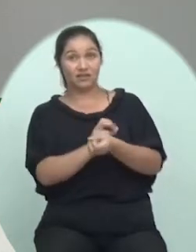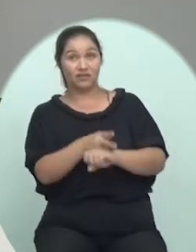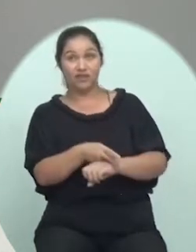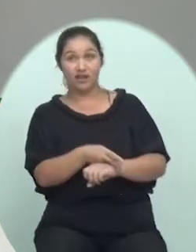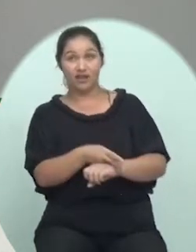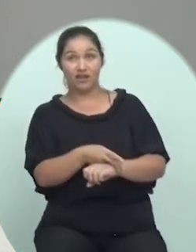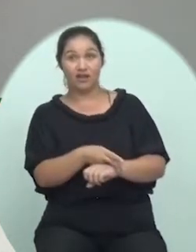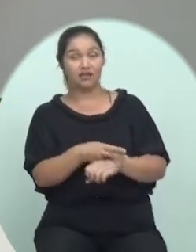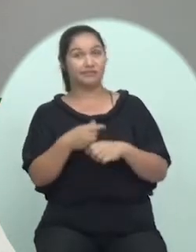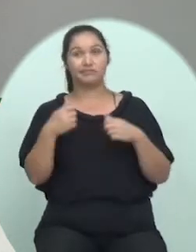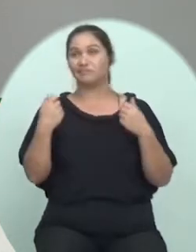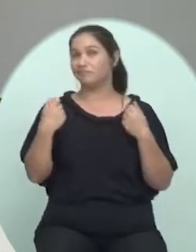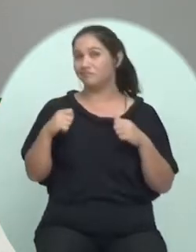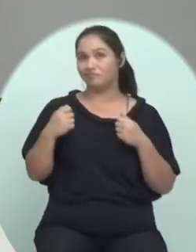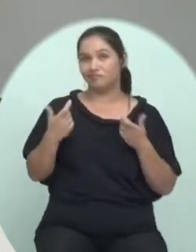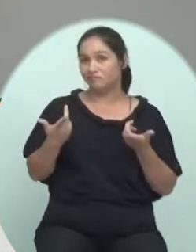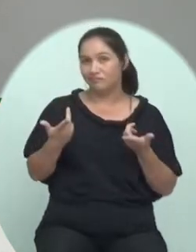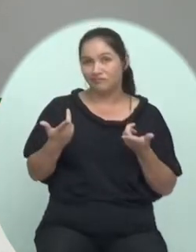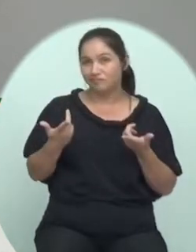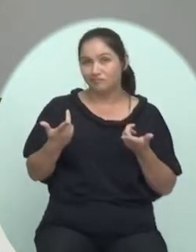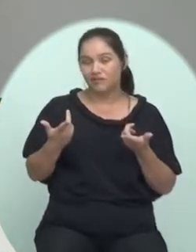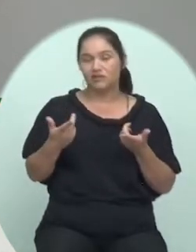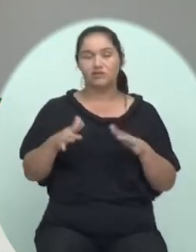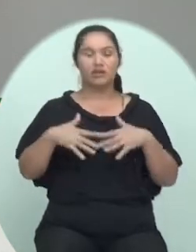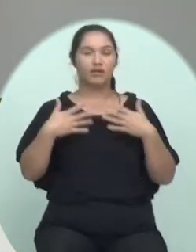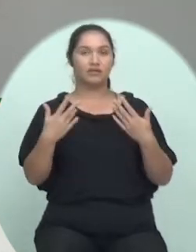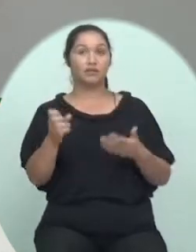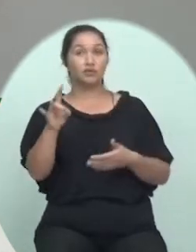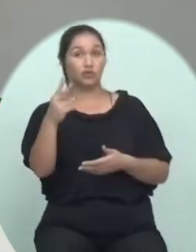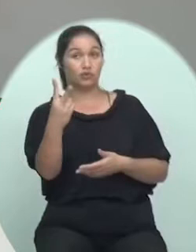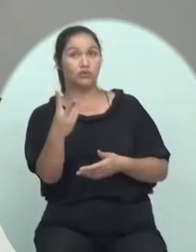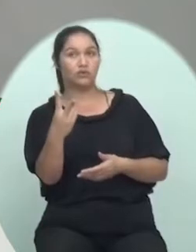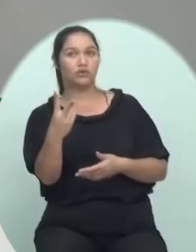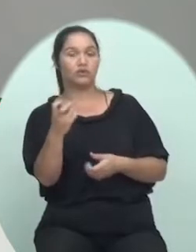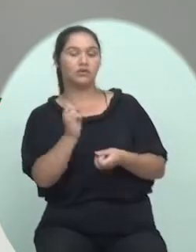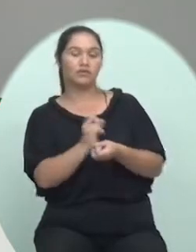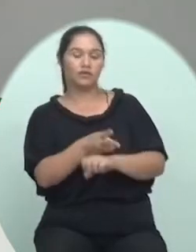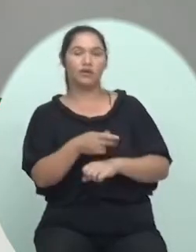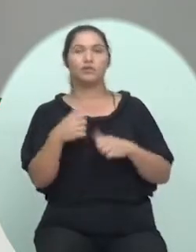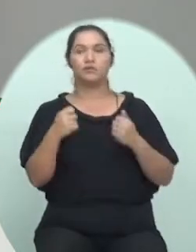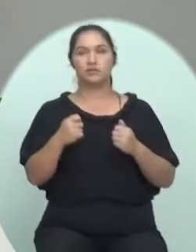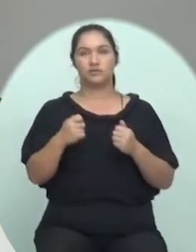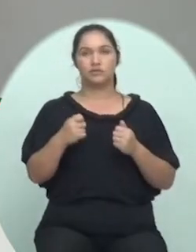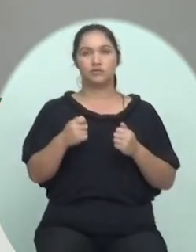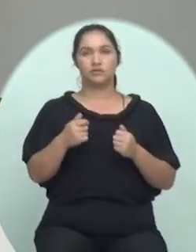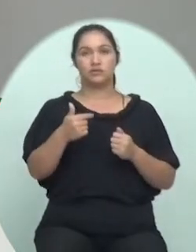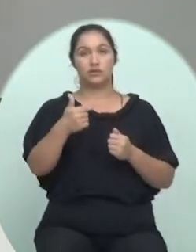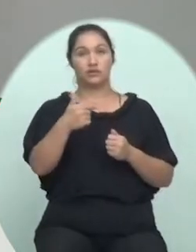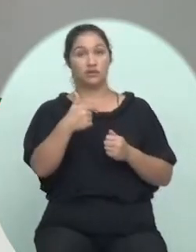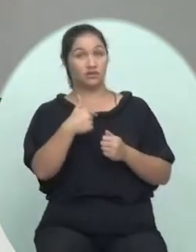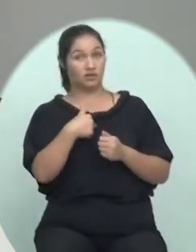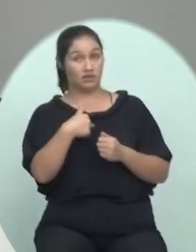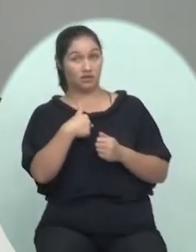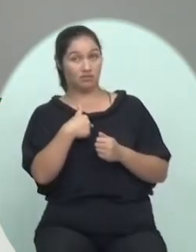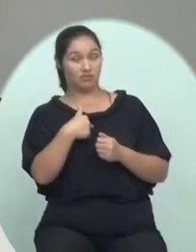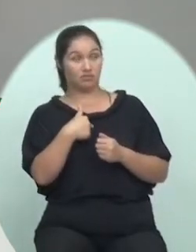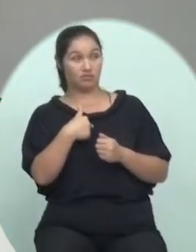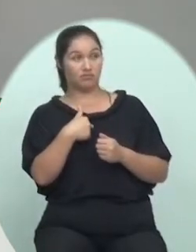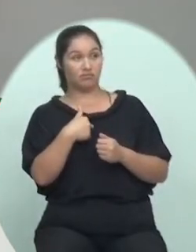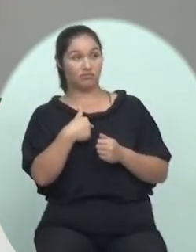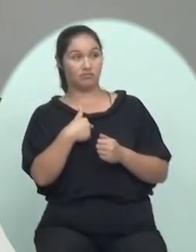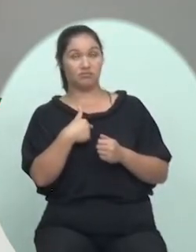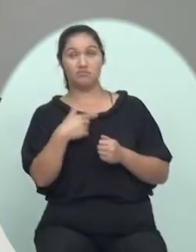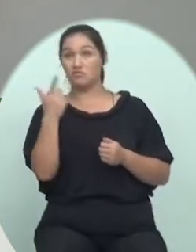Por isso que a gente não chegou à presidência. Porque a gente não tinha compromisso com nenhum dos 7 para que